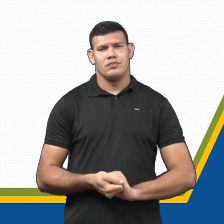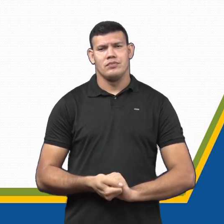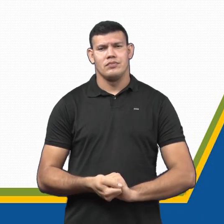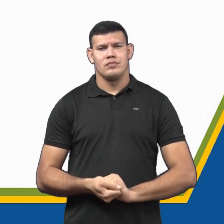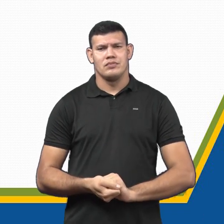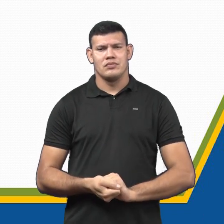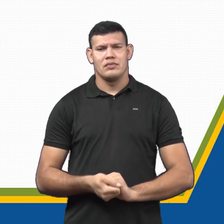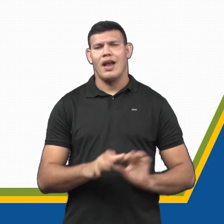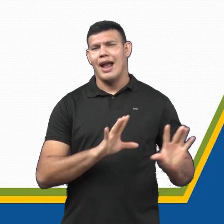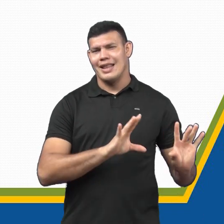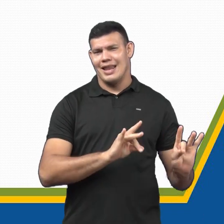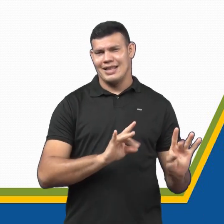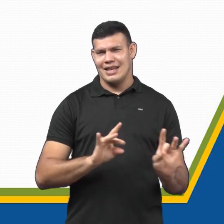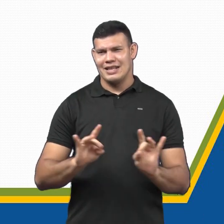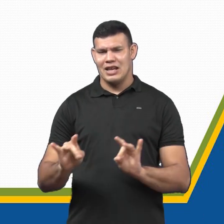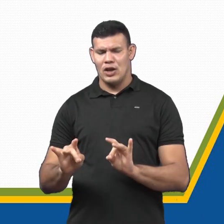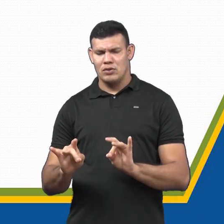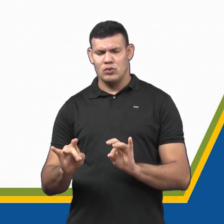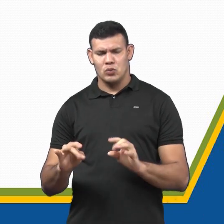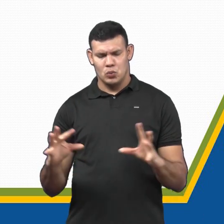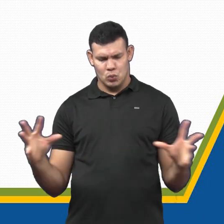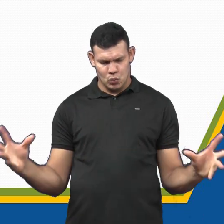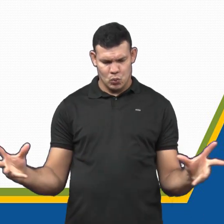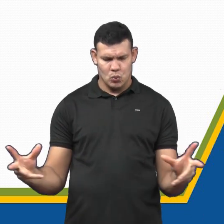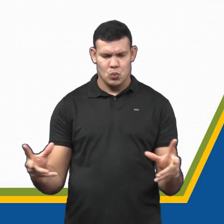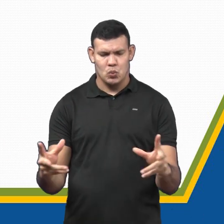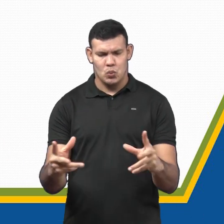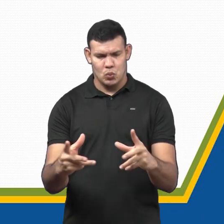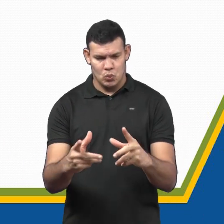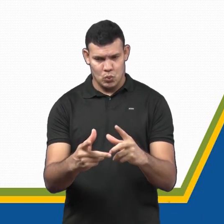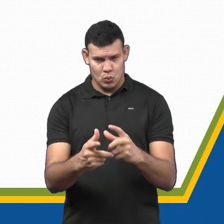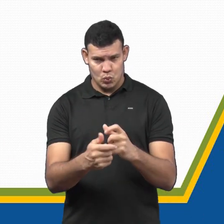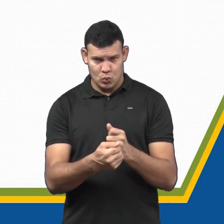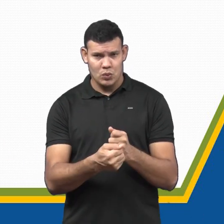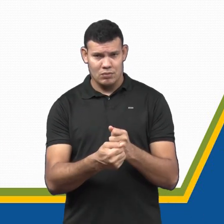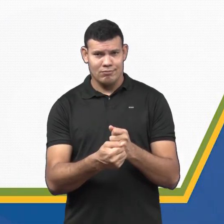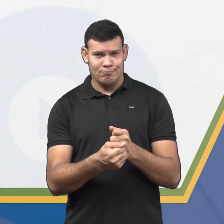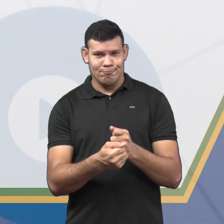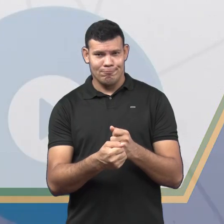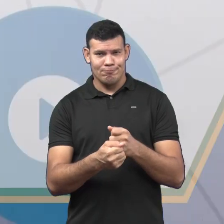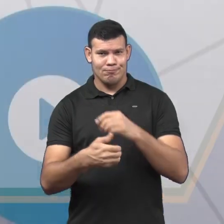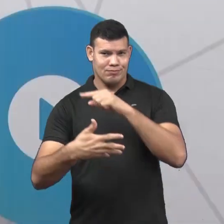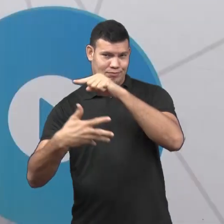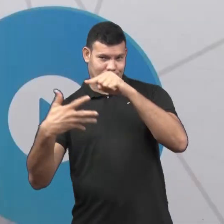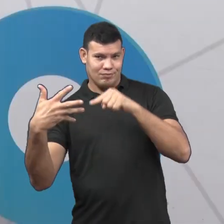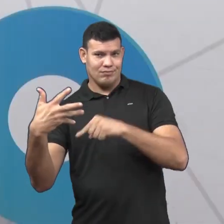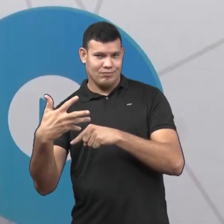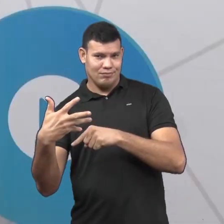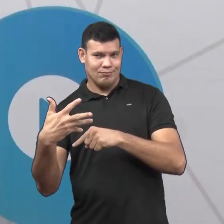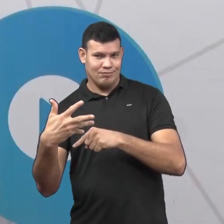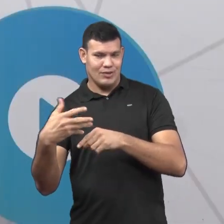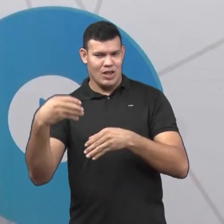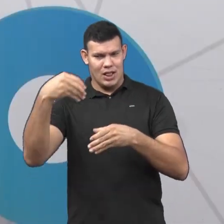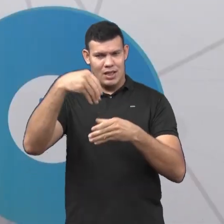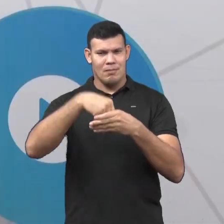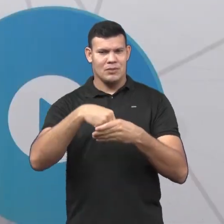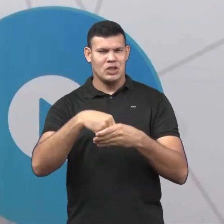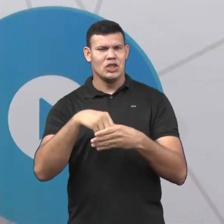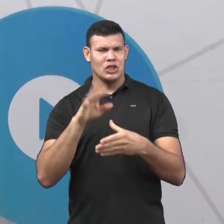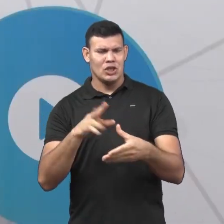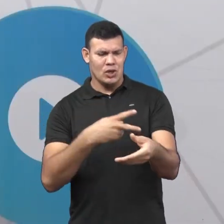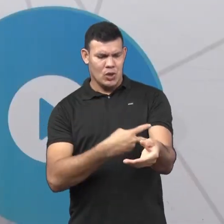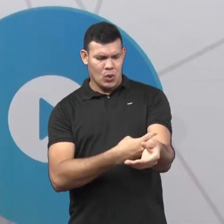essa parte líquida do sangue, ela vai reunir os elementos celulares, tá? Quando vocês já tiraram sangue alguma vez para